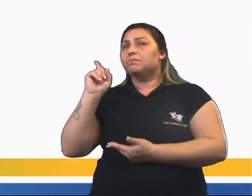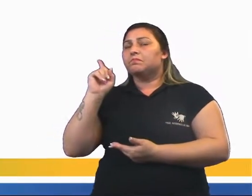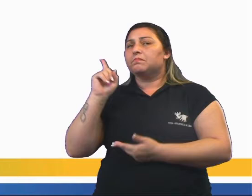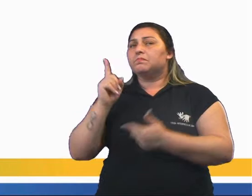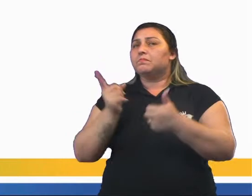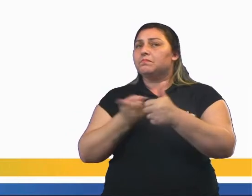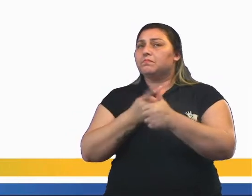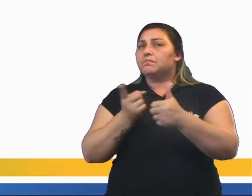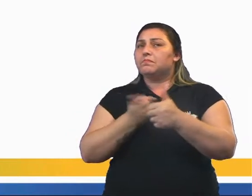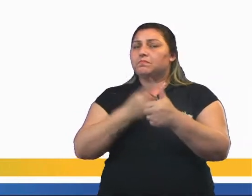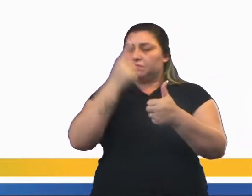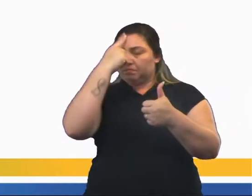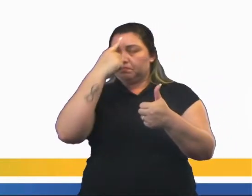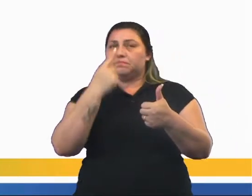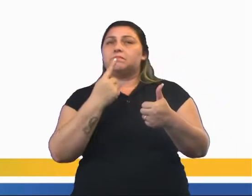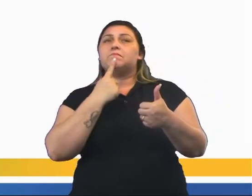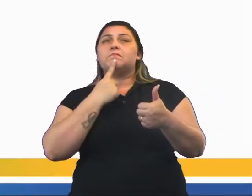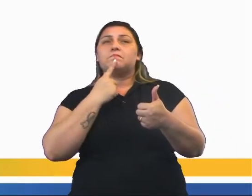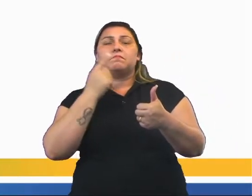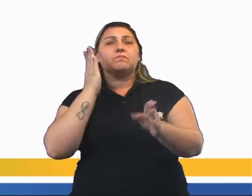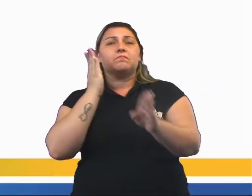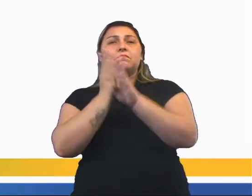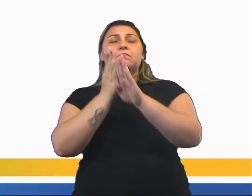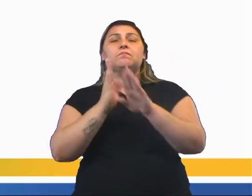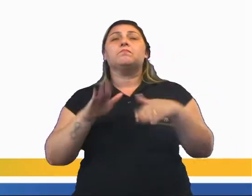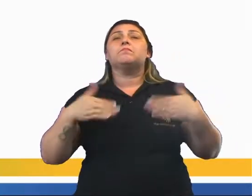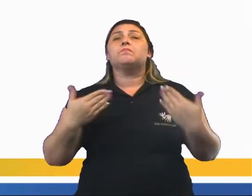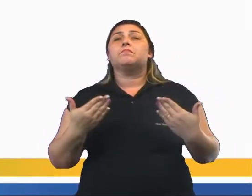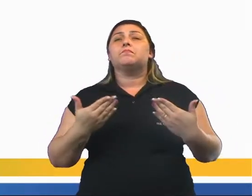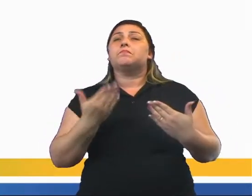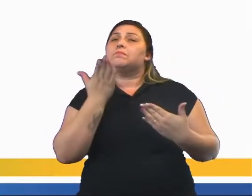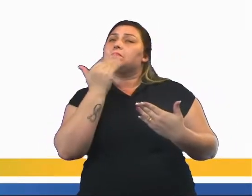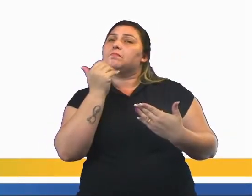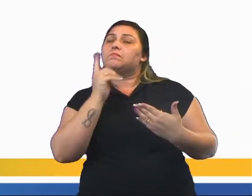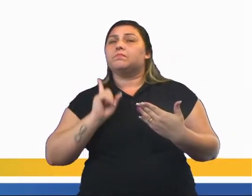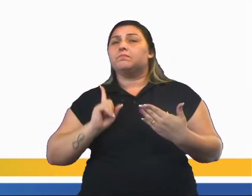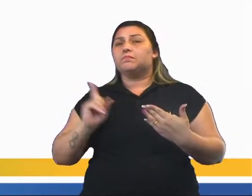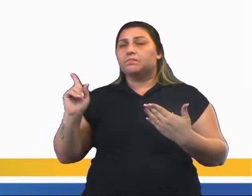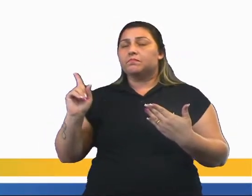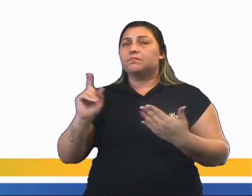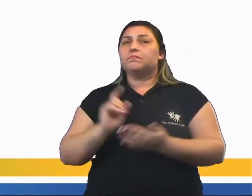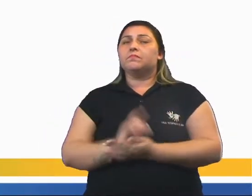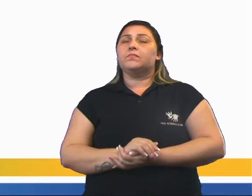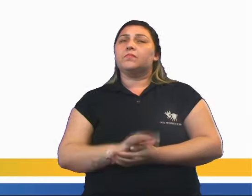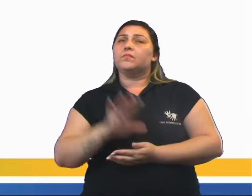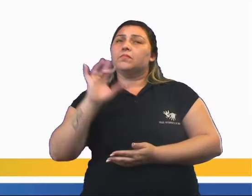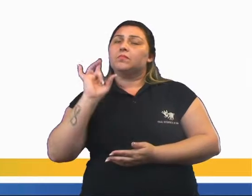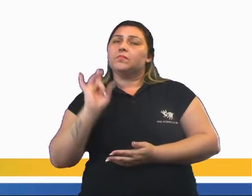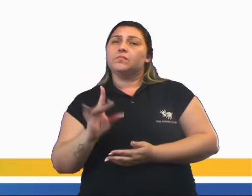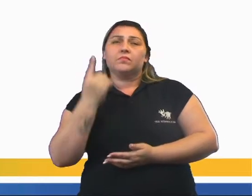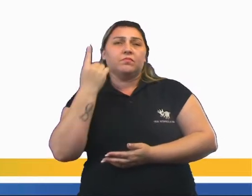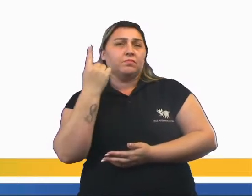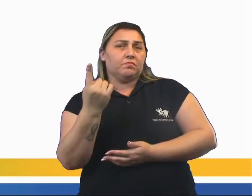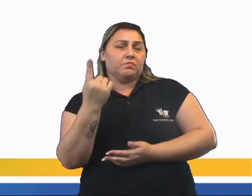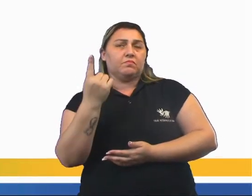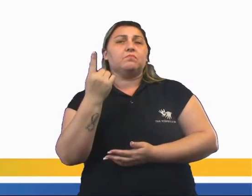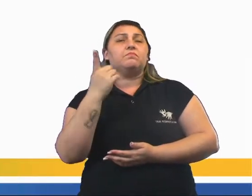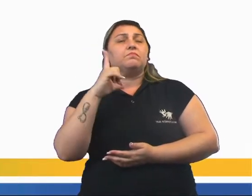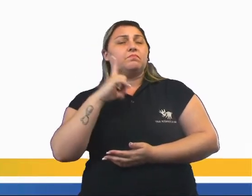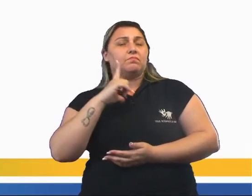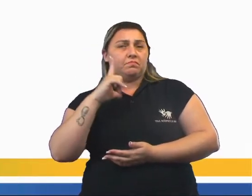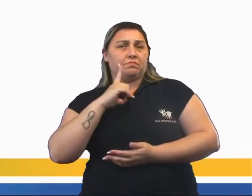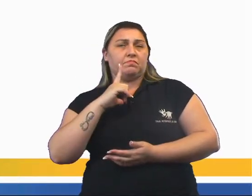de número 1. Vocês conseguem identificar aí que alimento é esse? Será que tem apenas um tipo? Será que